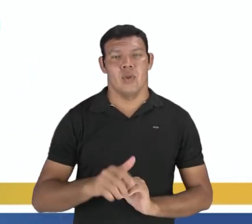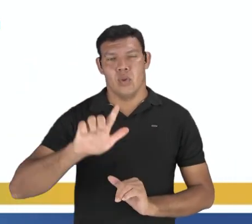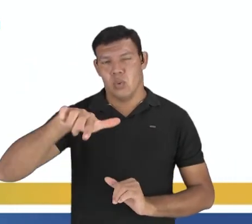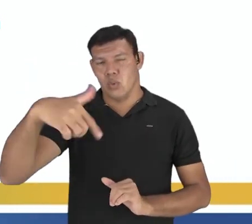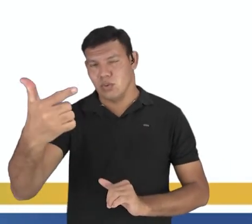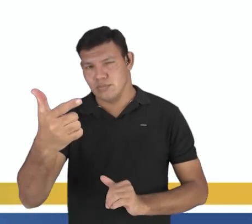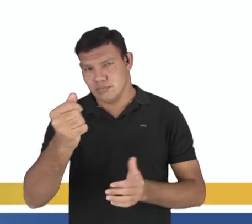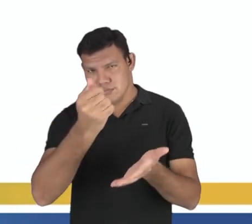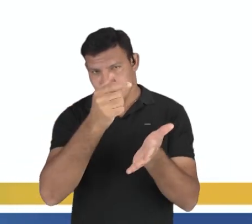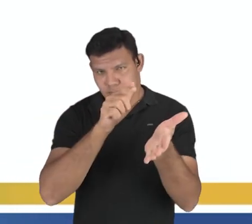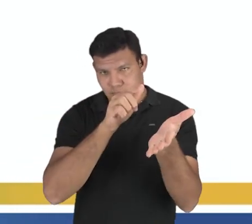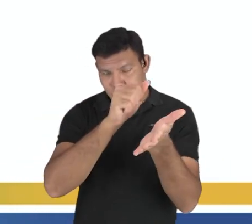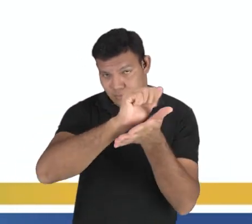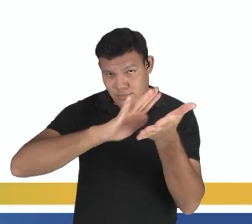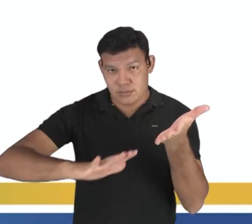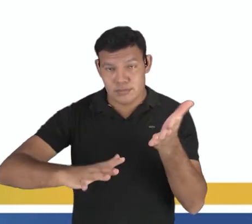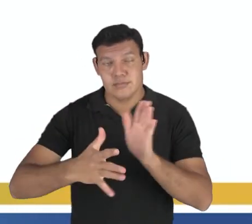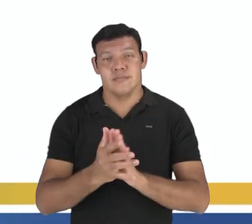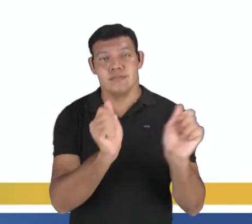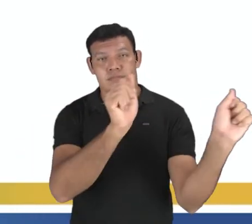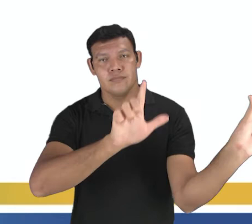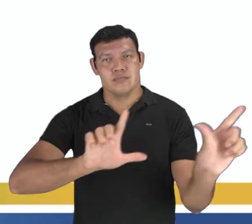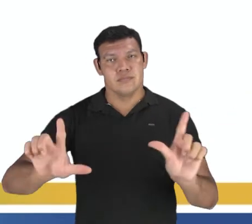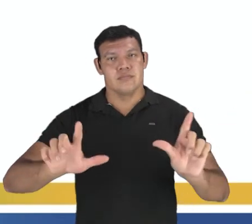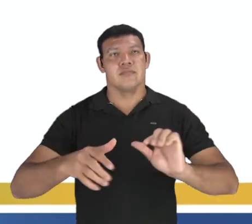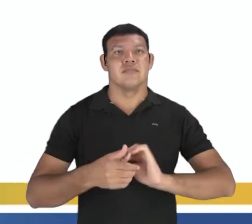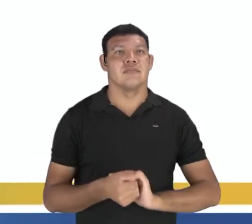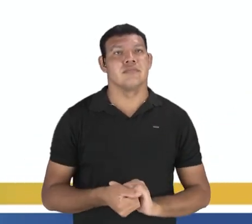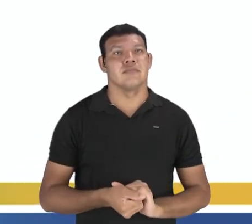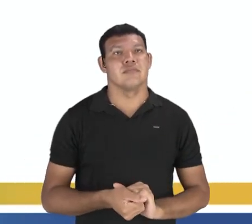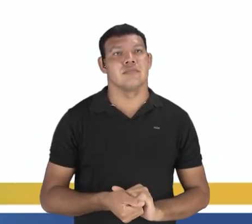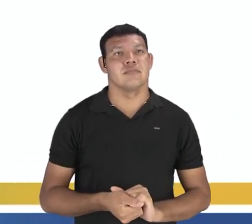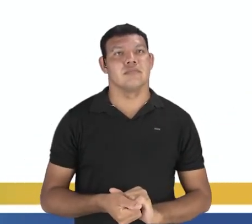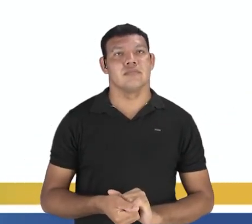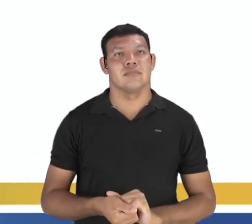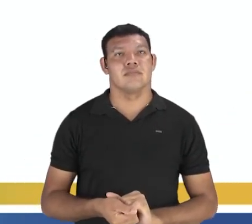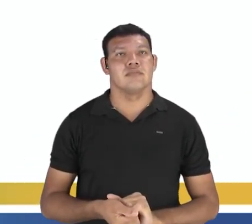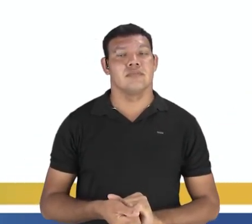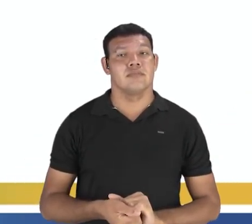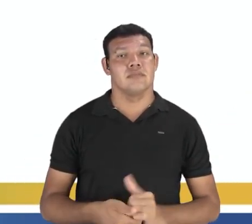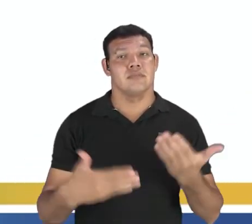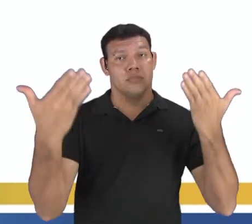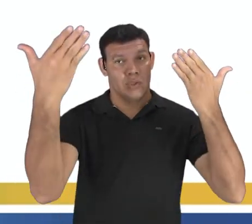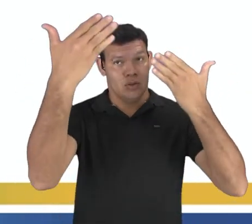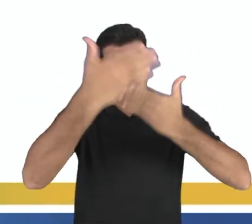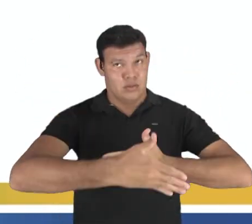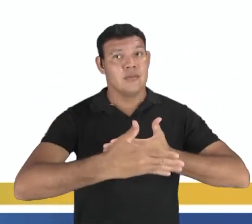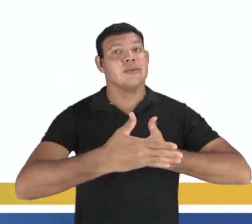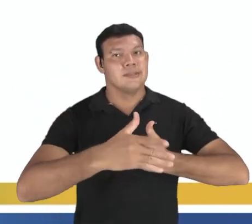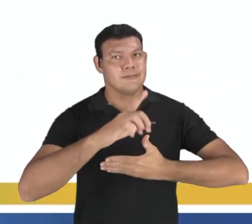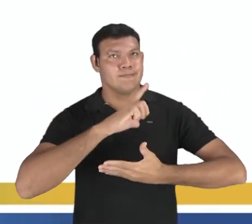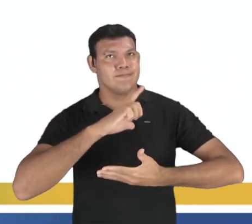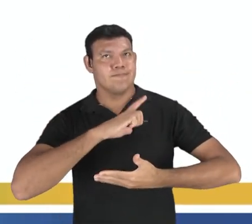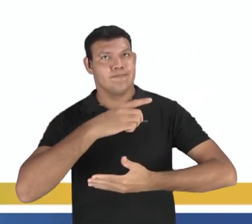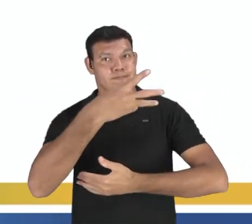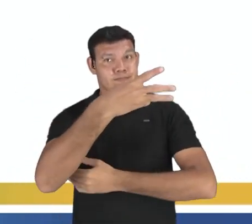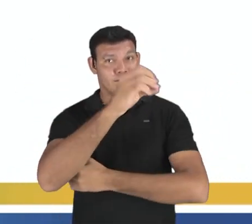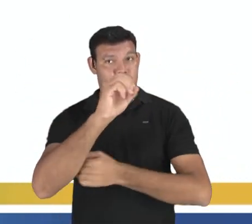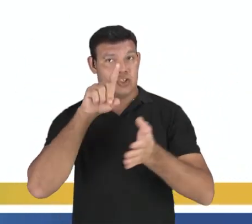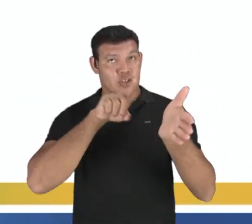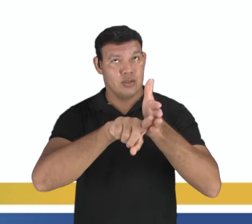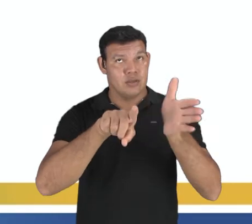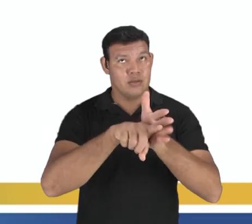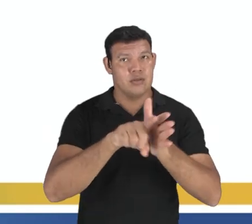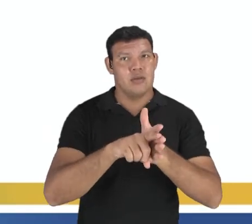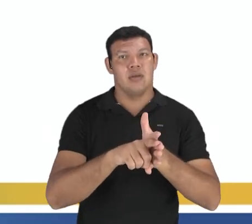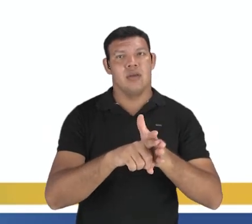mais um exercitando? Então, acompanhe comigo o material. Então, olha só, uma prova era composta de 30 questões